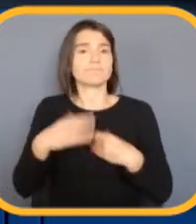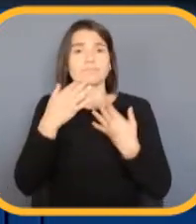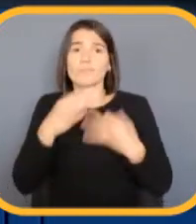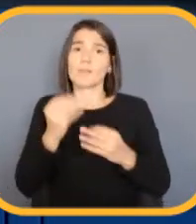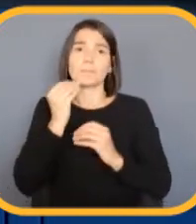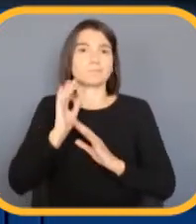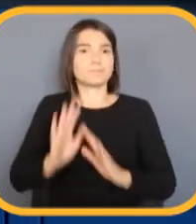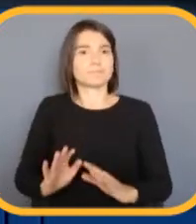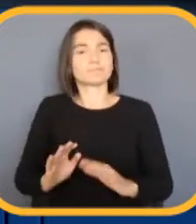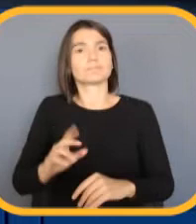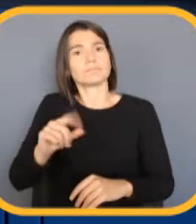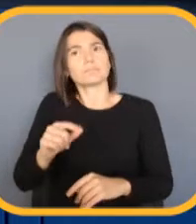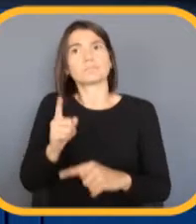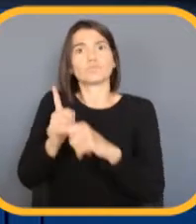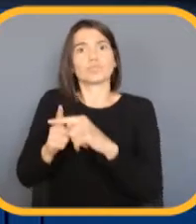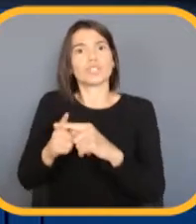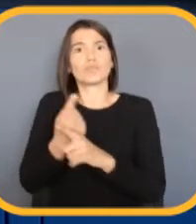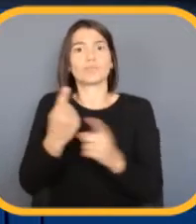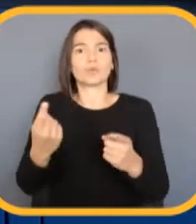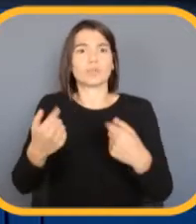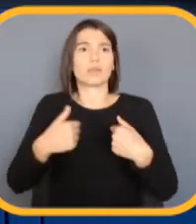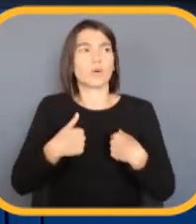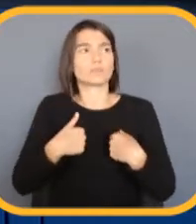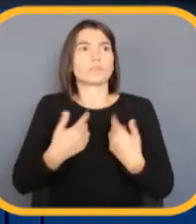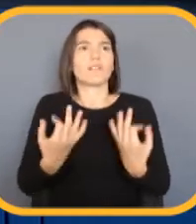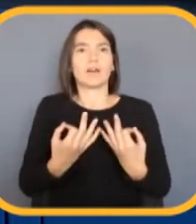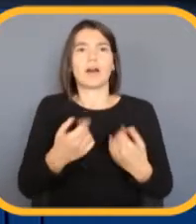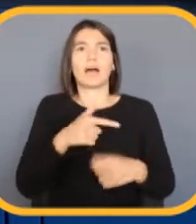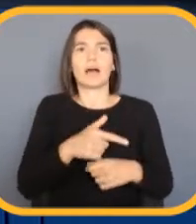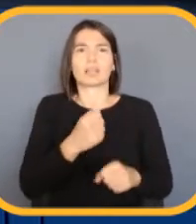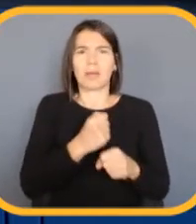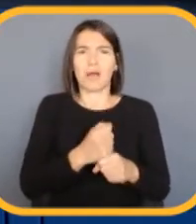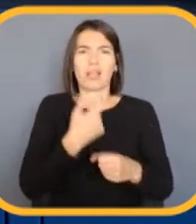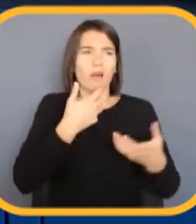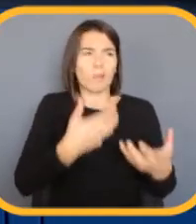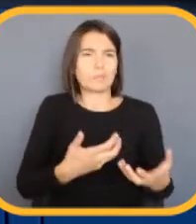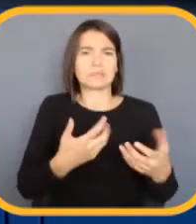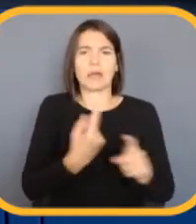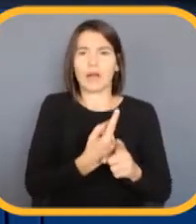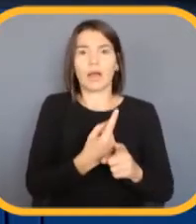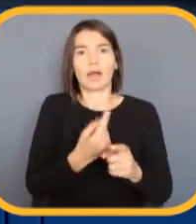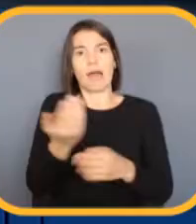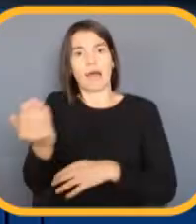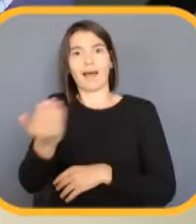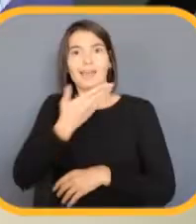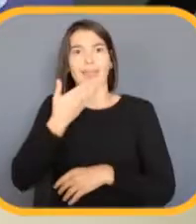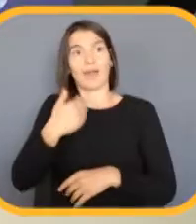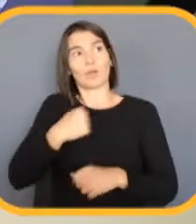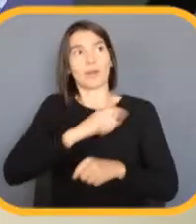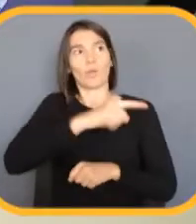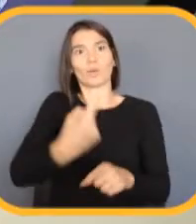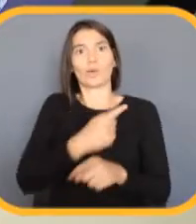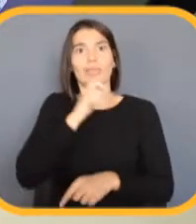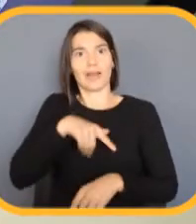a maior naturalidade e até como ponto positivo porque tira-lhe capacidade, ou tira-lhe carga de trabalho de cima, digamos assim, e dá-lhe capacidade para começar a fazer